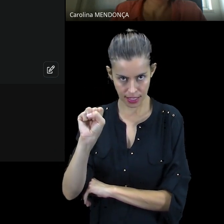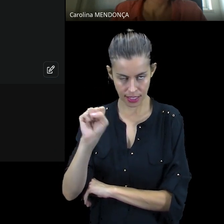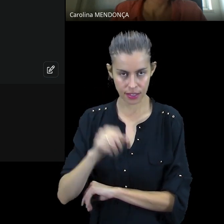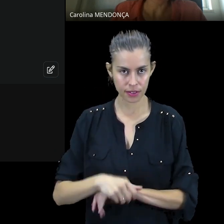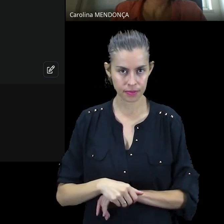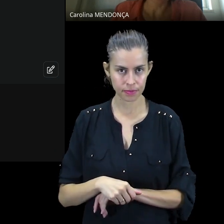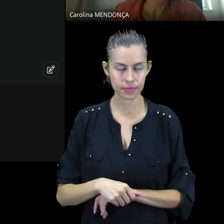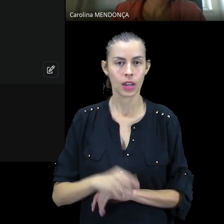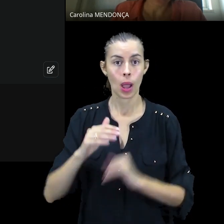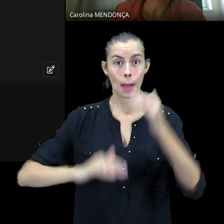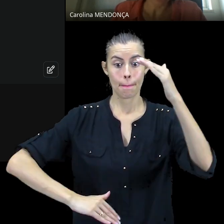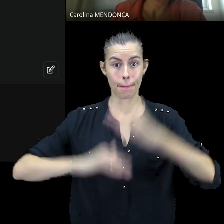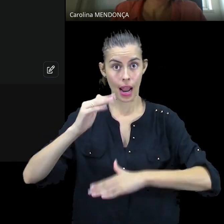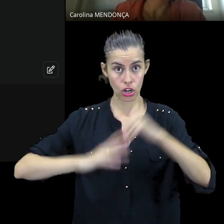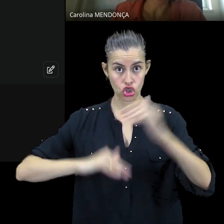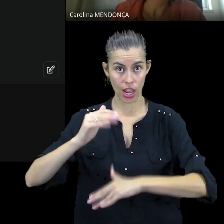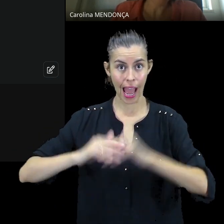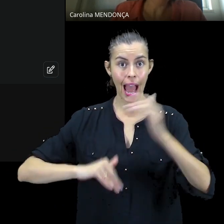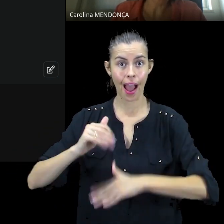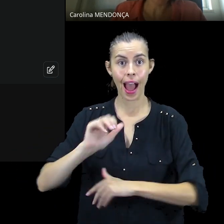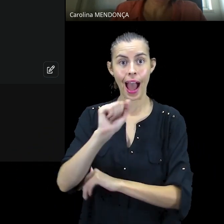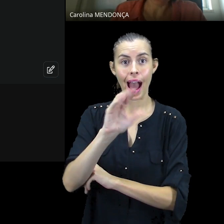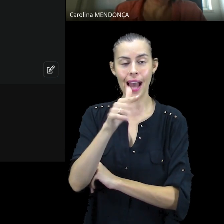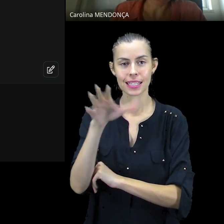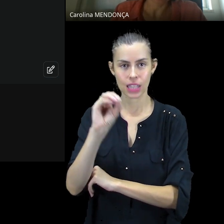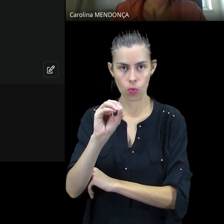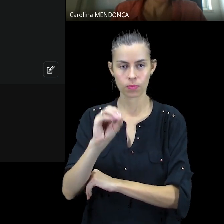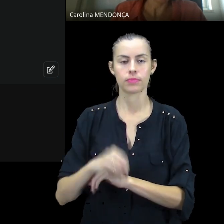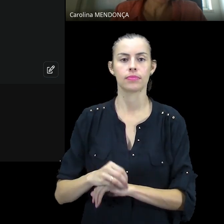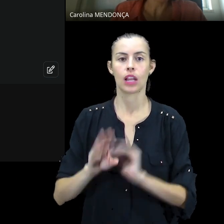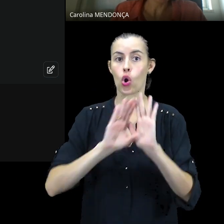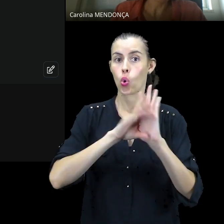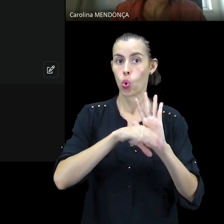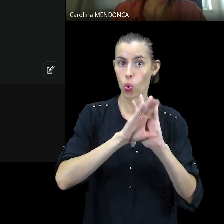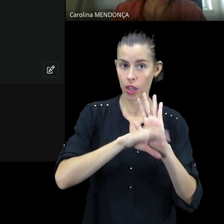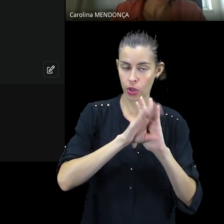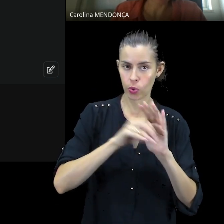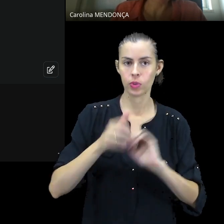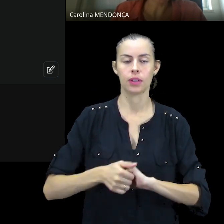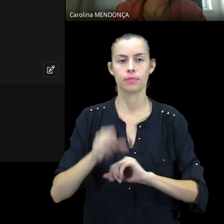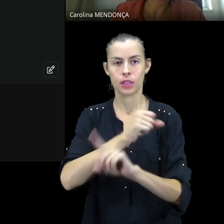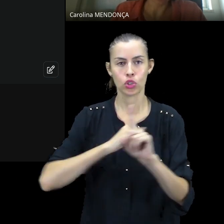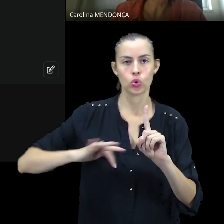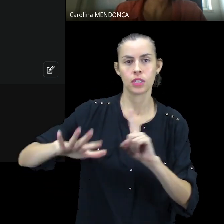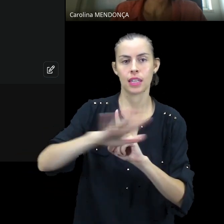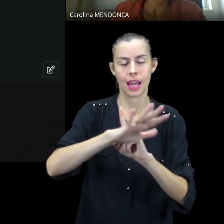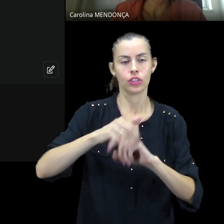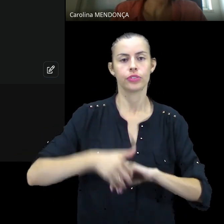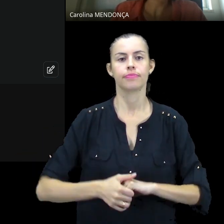UFBA na década de 90, chamava UFBA em Campo. E era um grande programa de